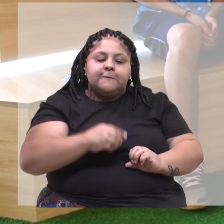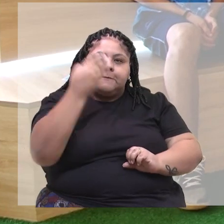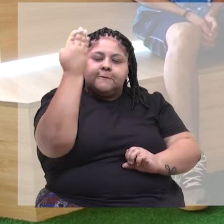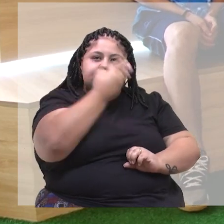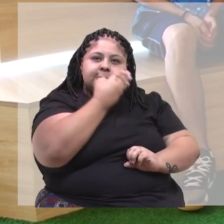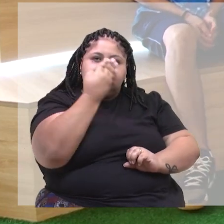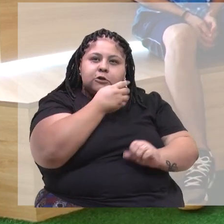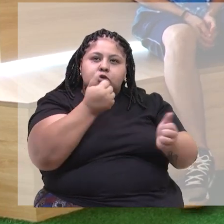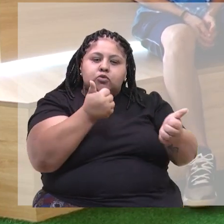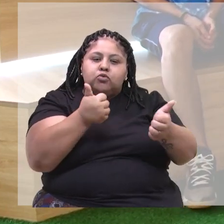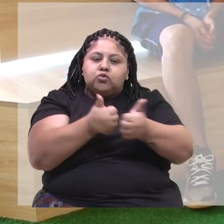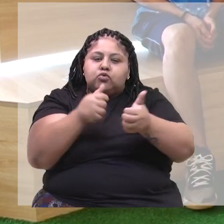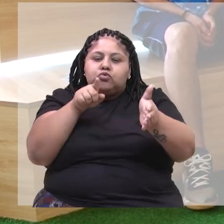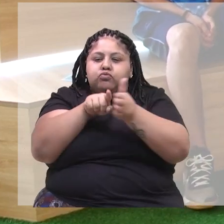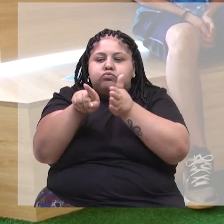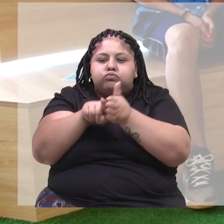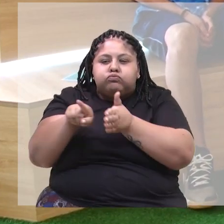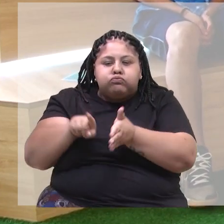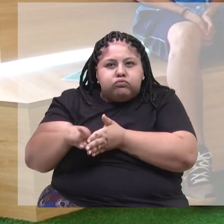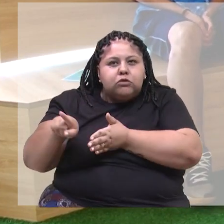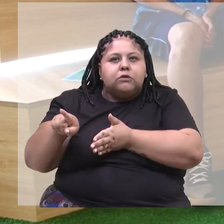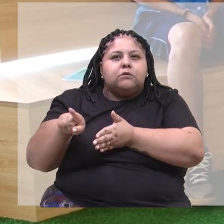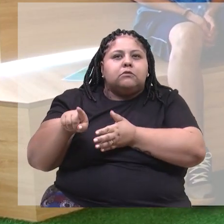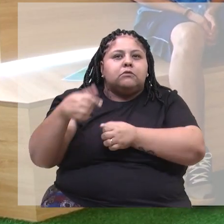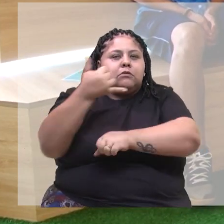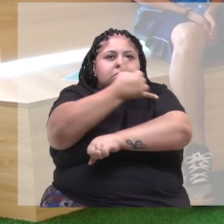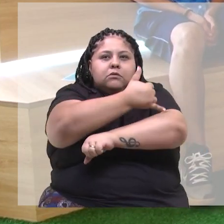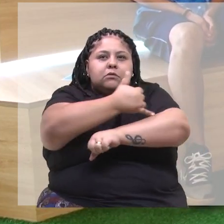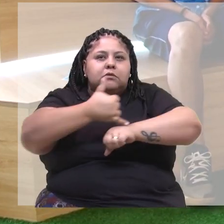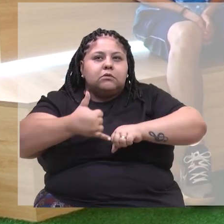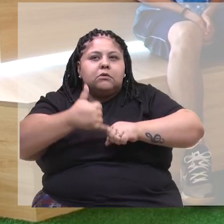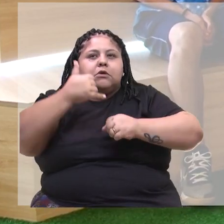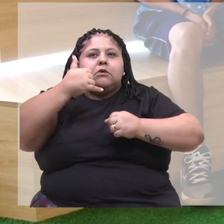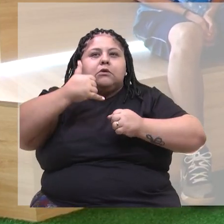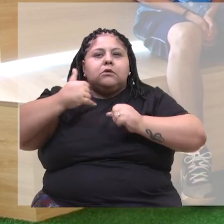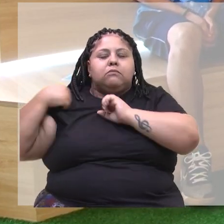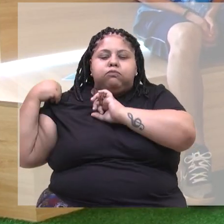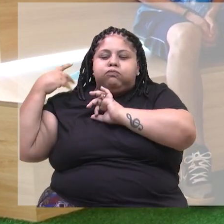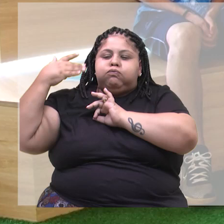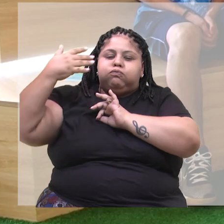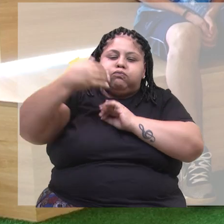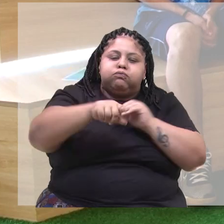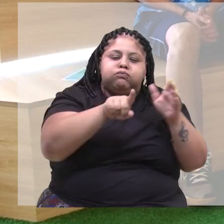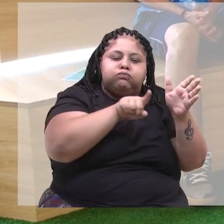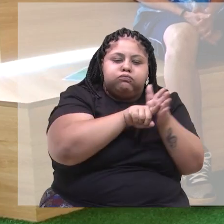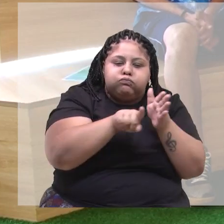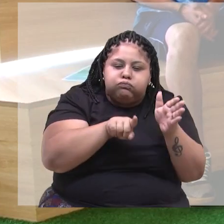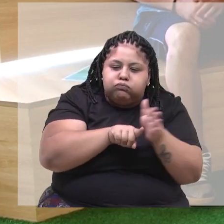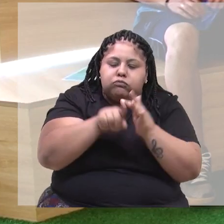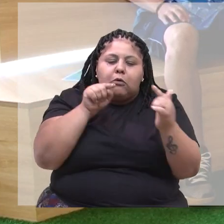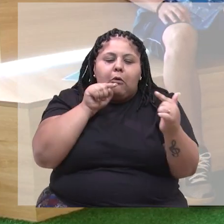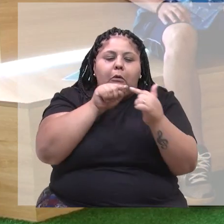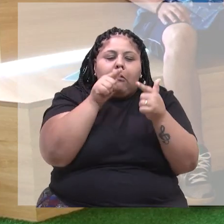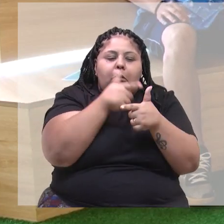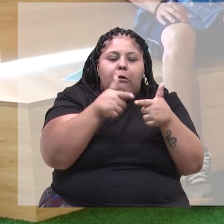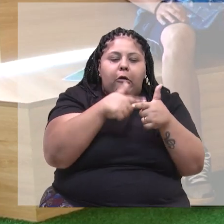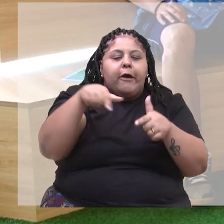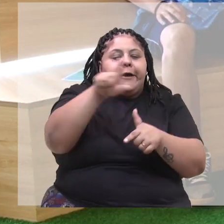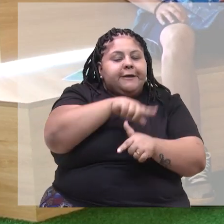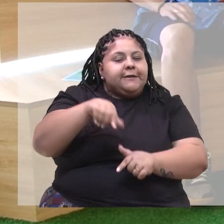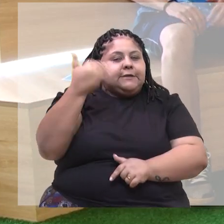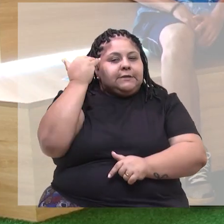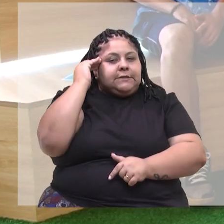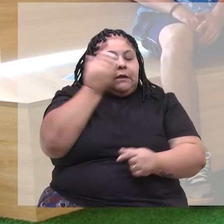deficiências invisíveis pós-pesquisa, né? Um pesquisador aí que passou pelo todo o processo de pesquisa, metodologia, problema, objetivo, que a gente sabe que é